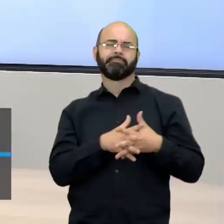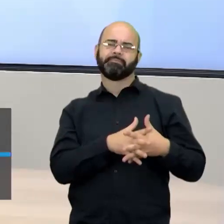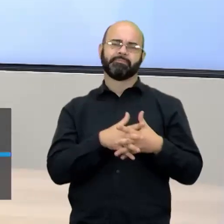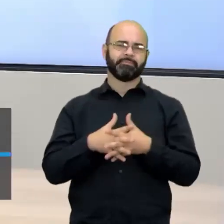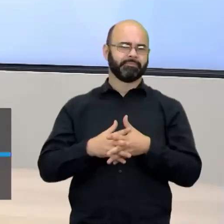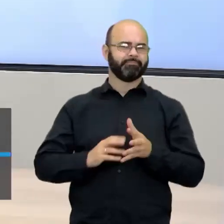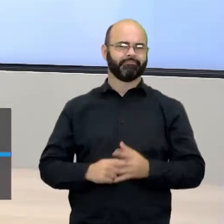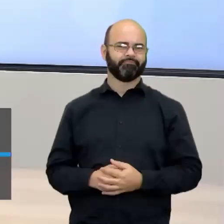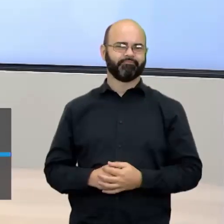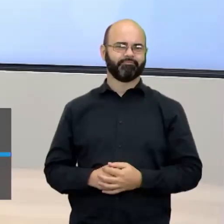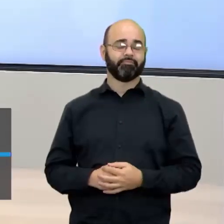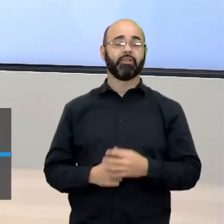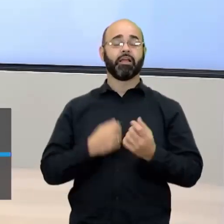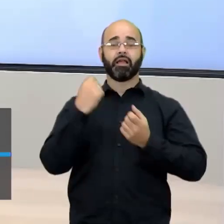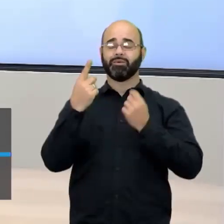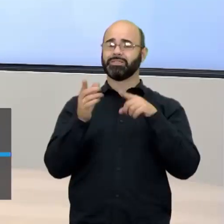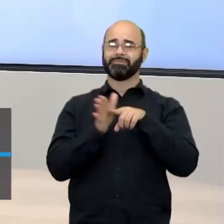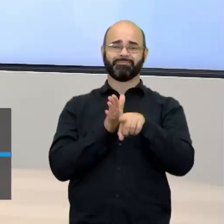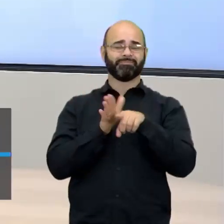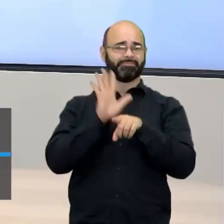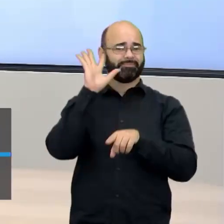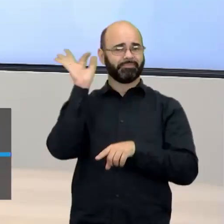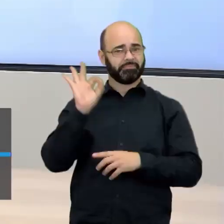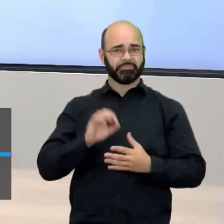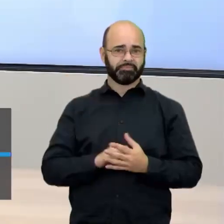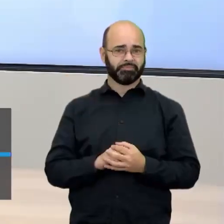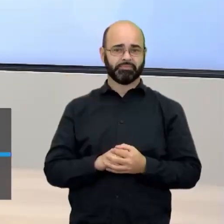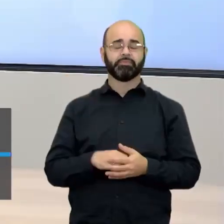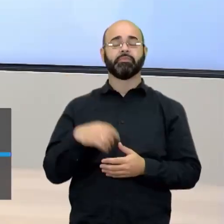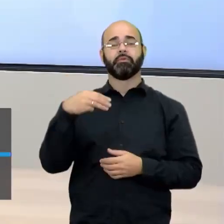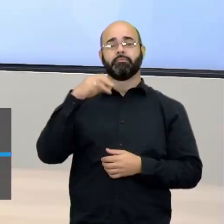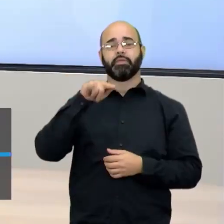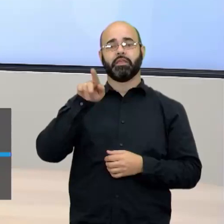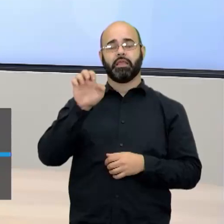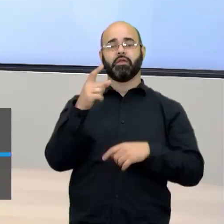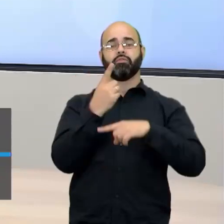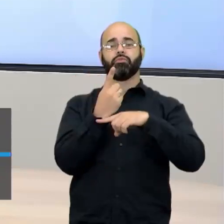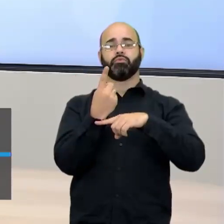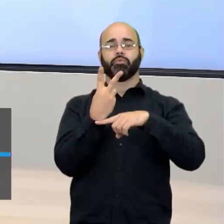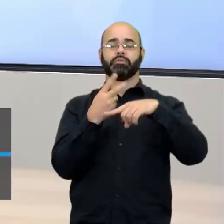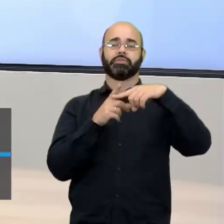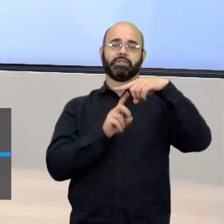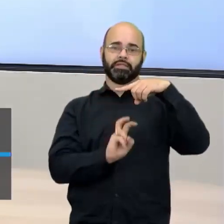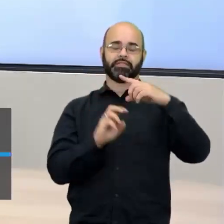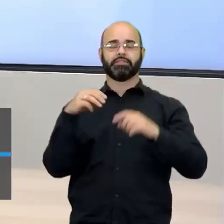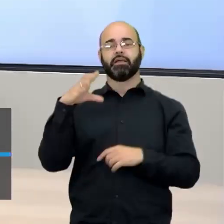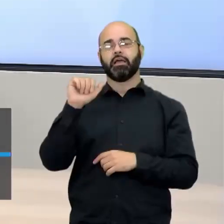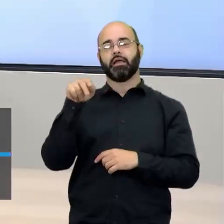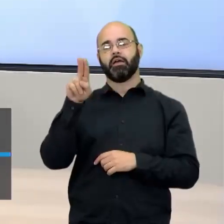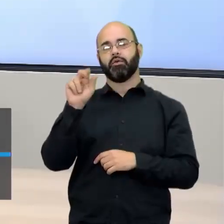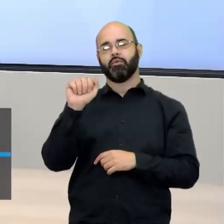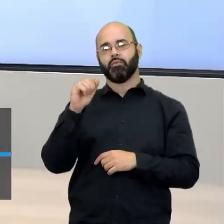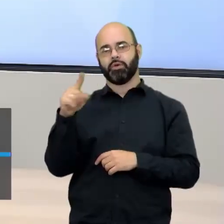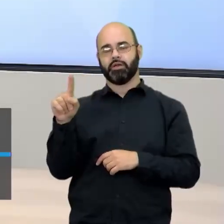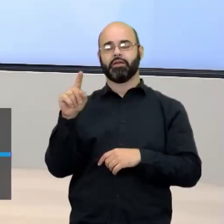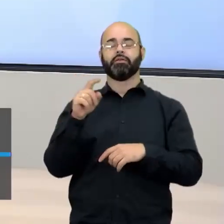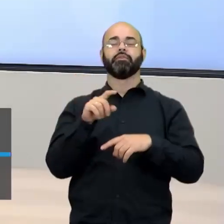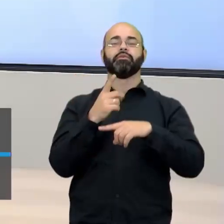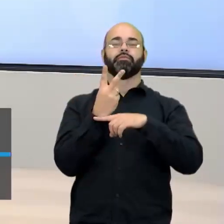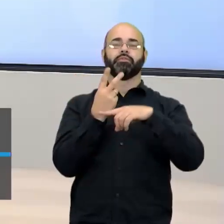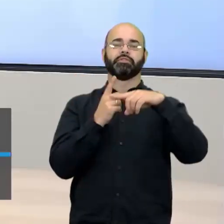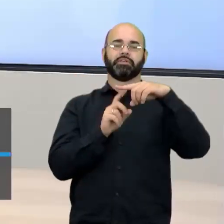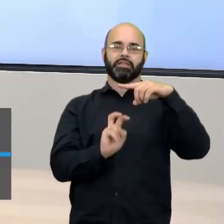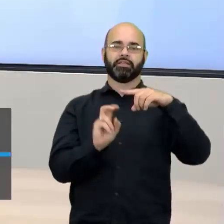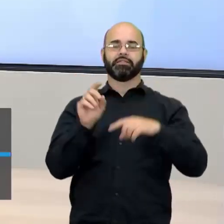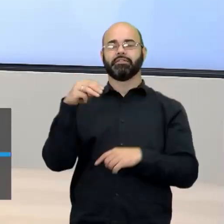não entenderam aqui a pergunta. O Miguel disse 12 quinzeavos. O Cauã disse 12 quinzeavos. O Matheus,